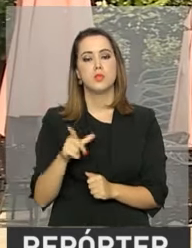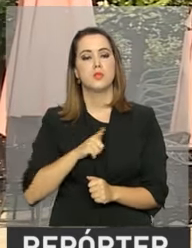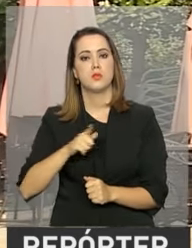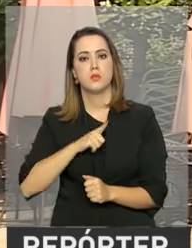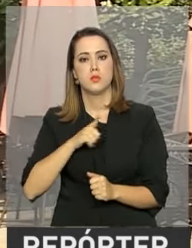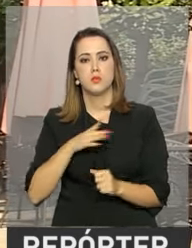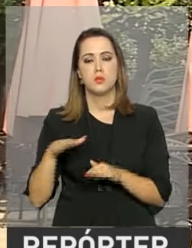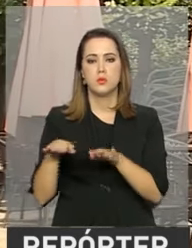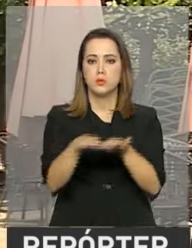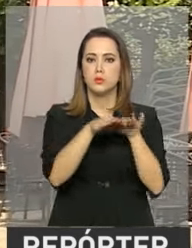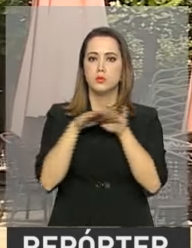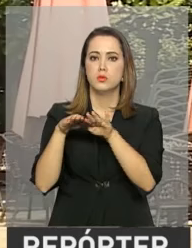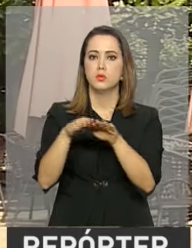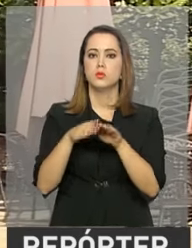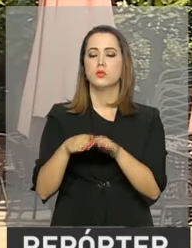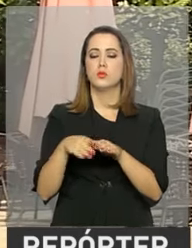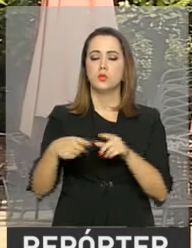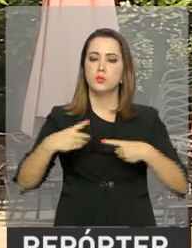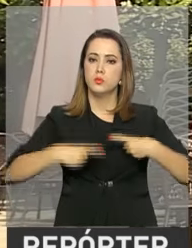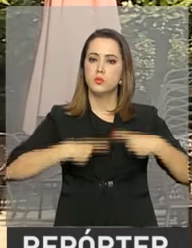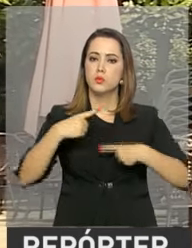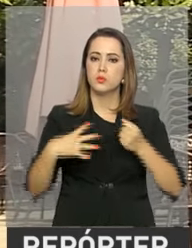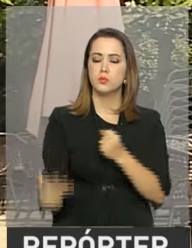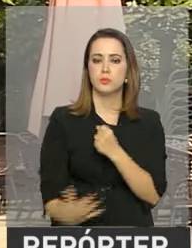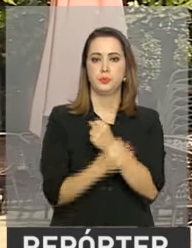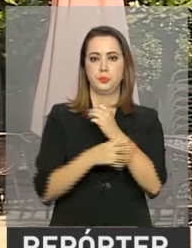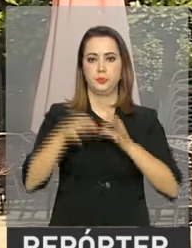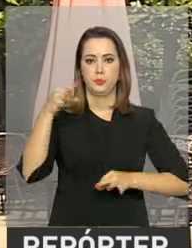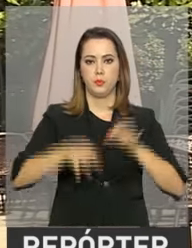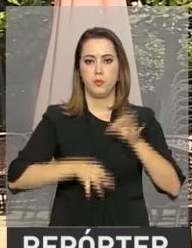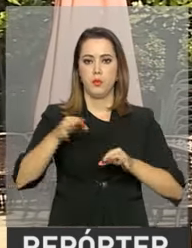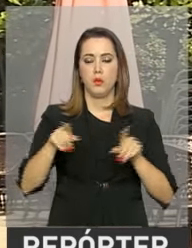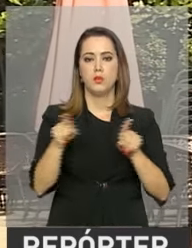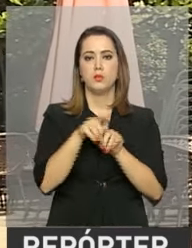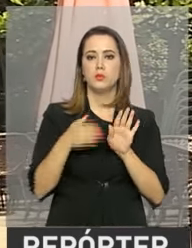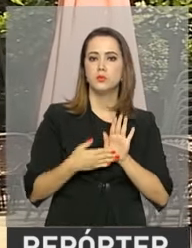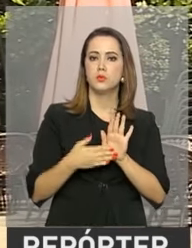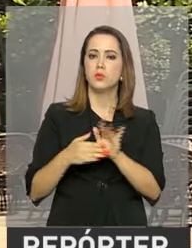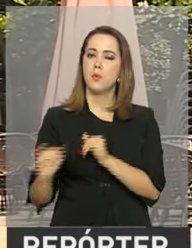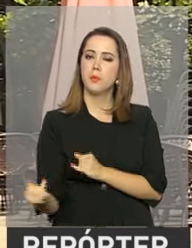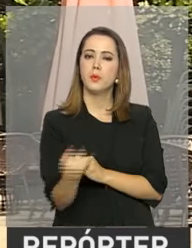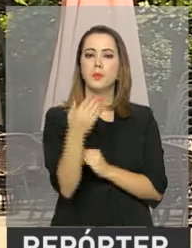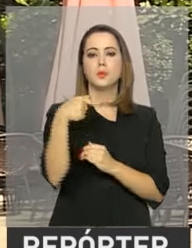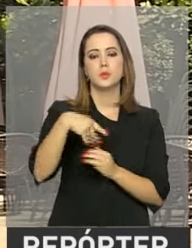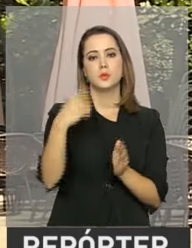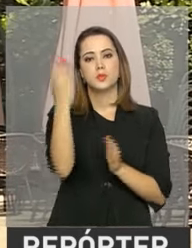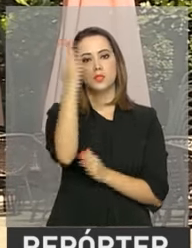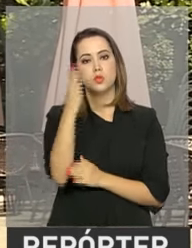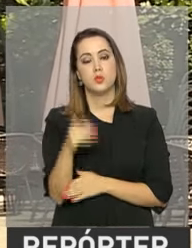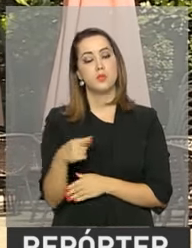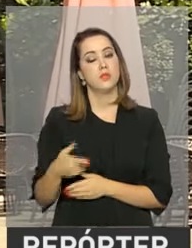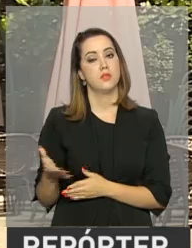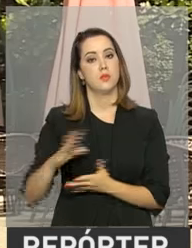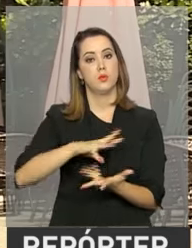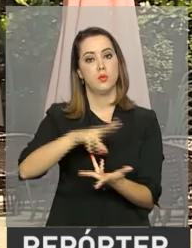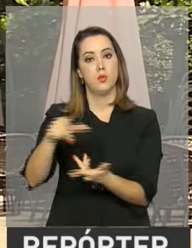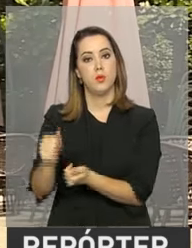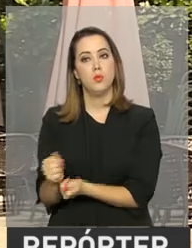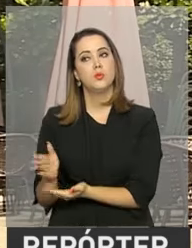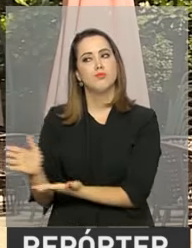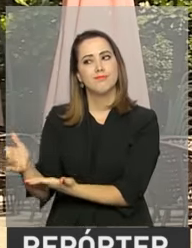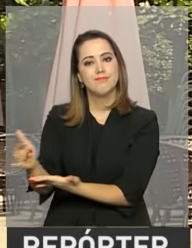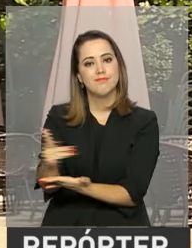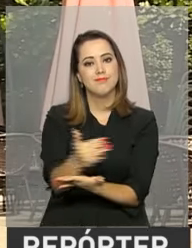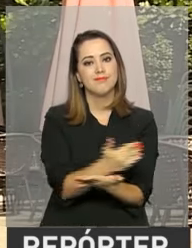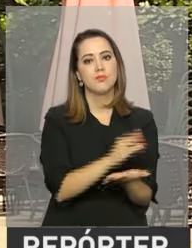política e segurança jurídica. A expectativa também é mostrar oportunidades no Brasil ao exterior e atrair